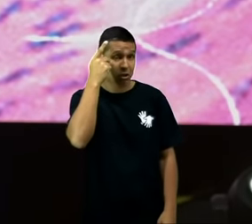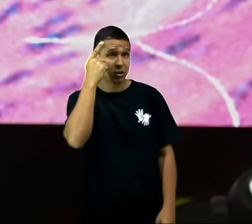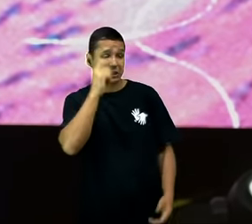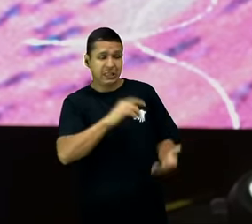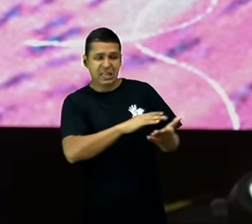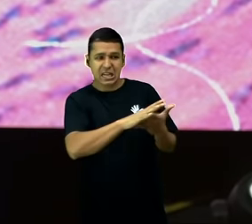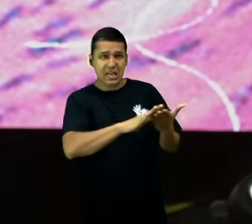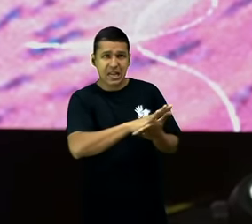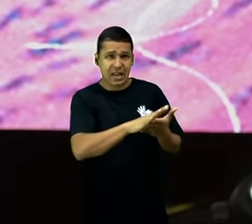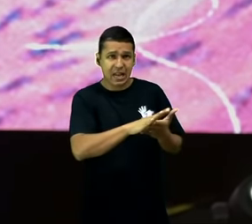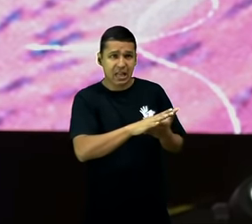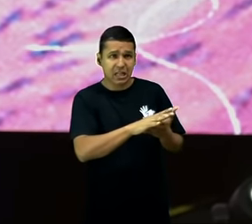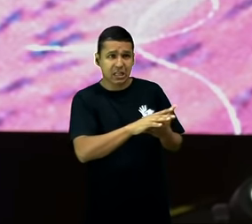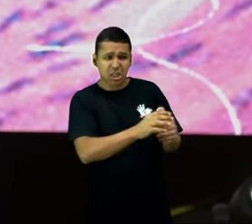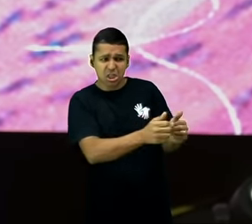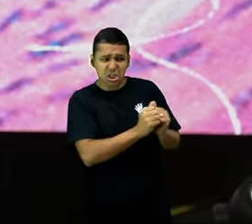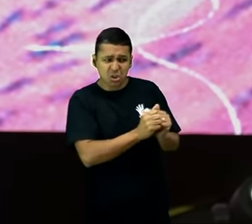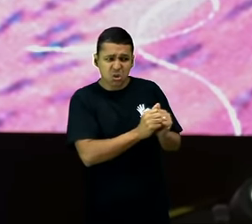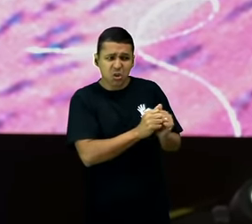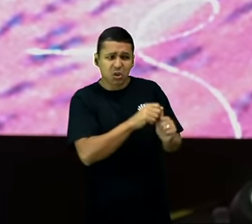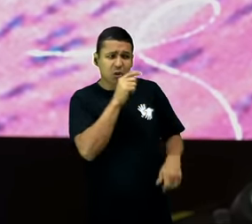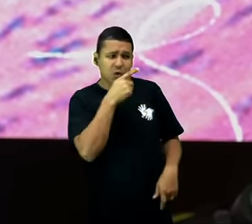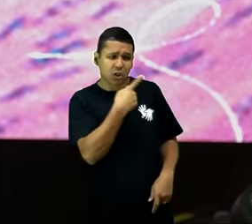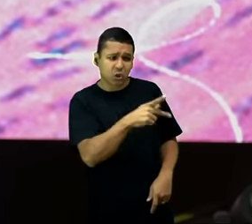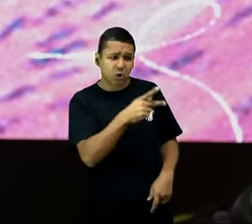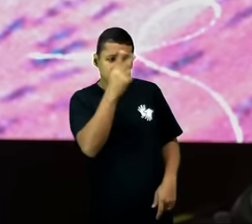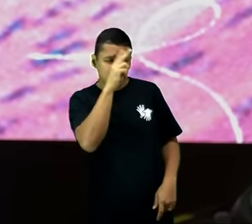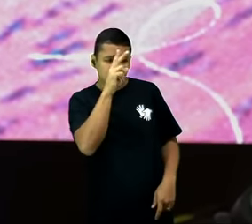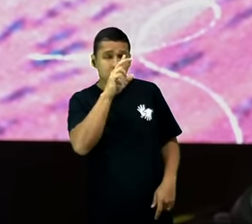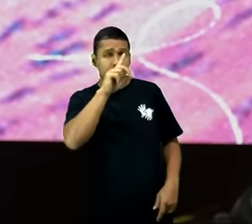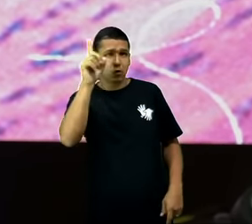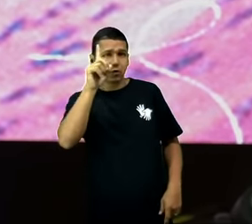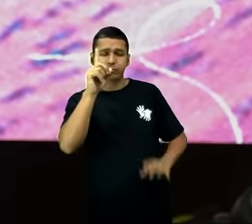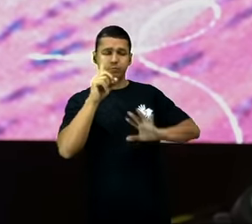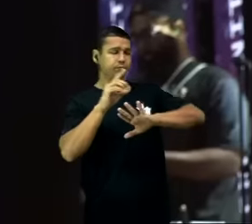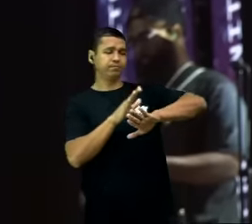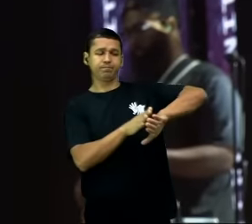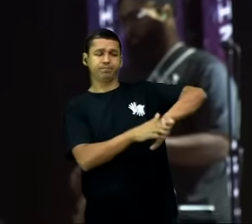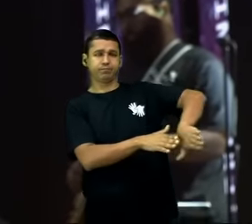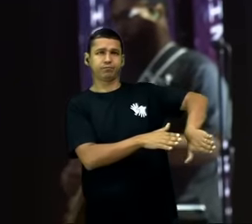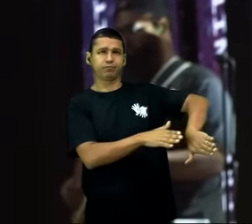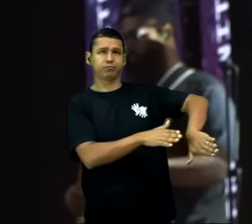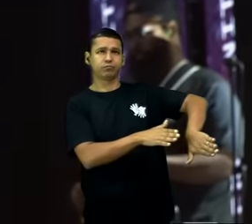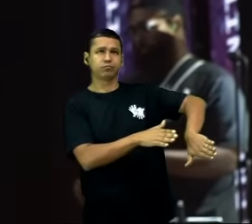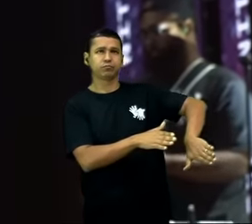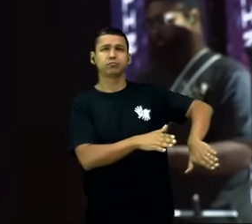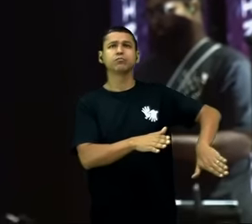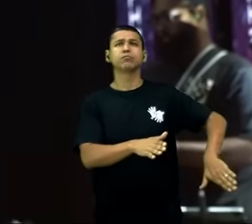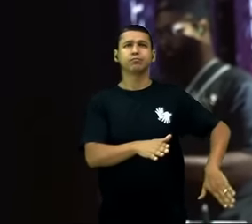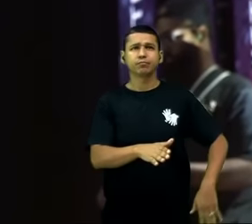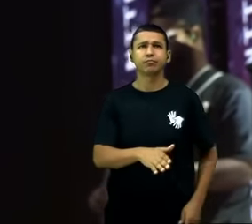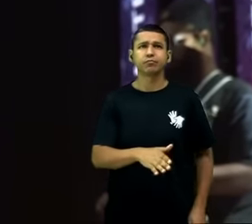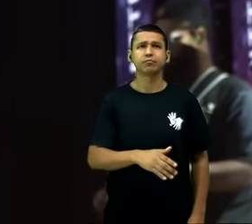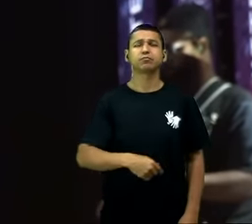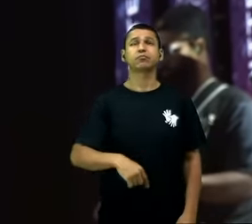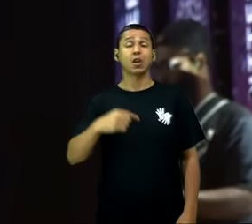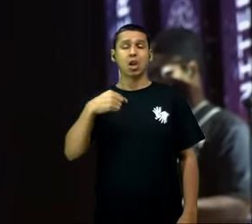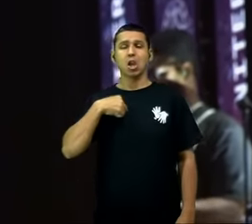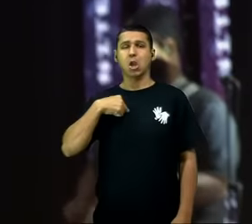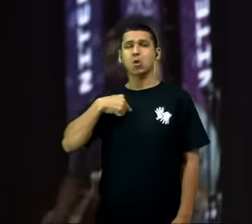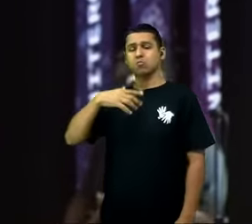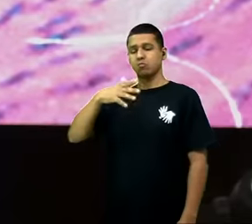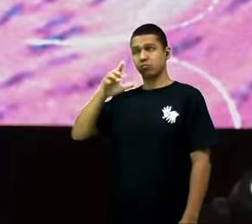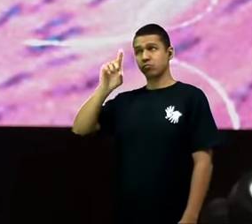Hoje não é noite de você ficar pensando: ah, fulano, ciclano. Hoje é noite de você dizer assim: fica aqui que eu vou ali resolver isso aí entre eu e Deus.